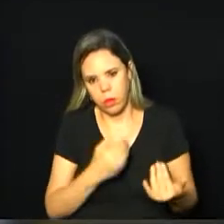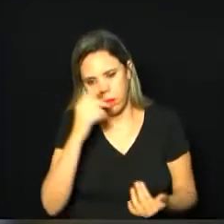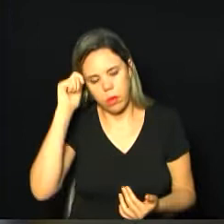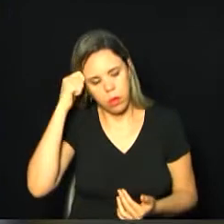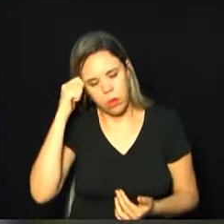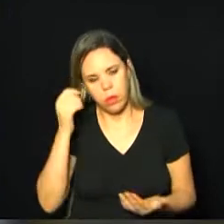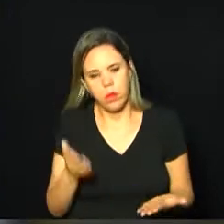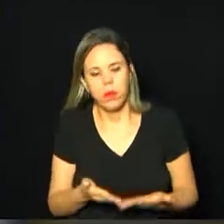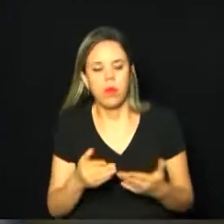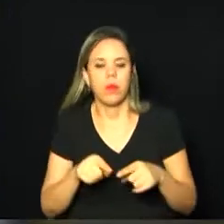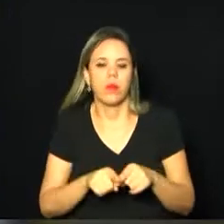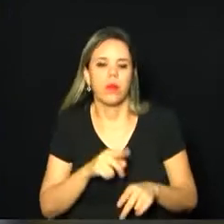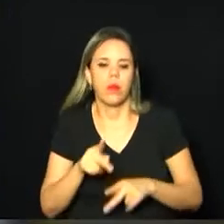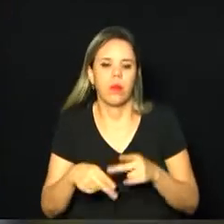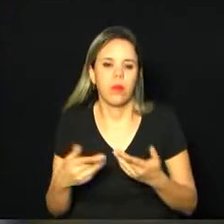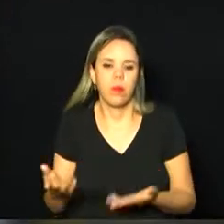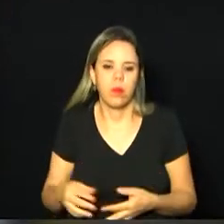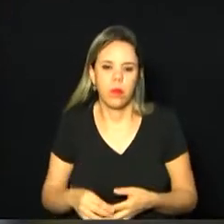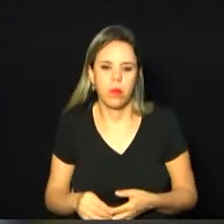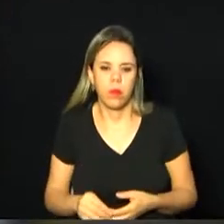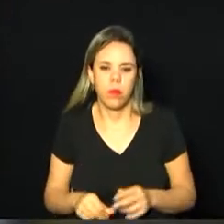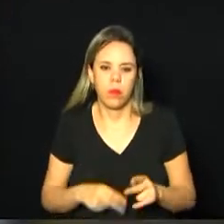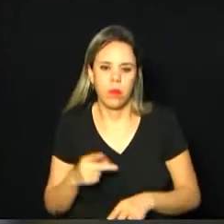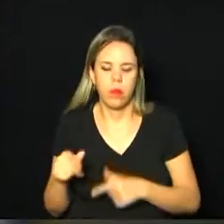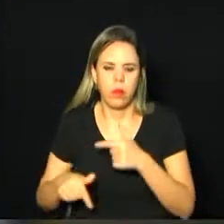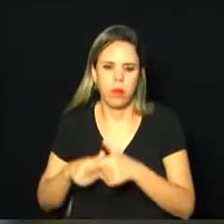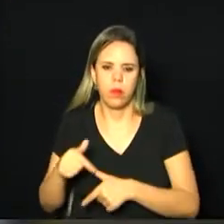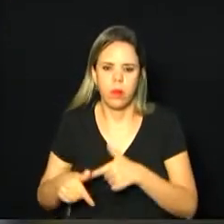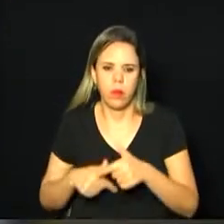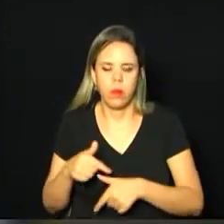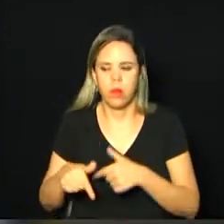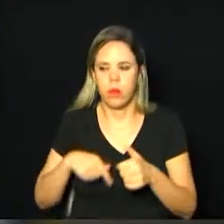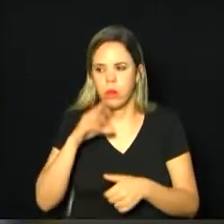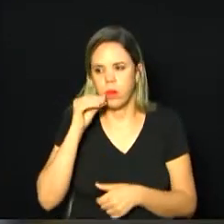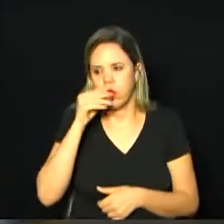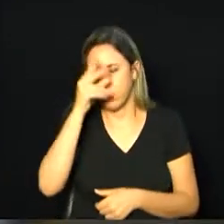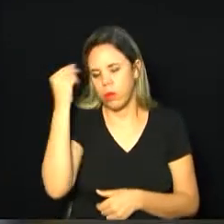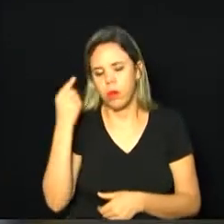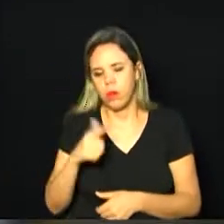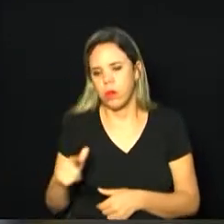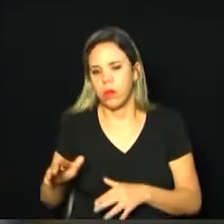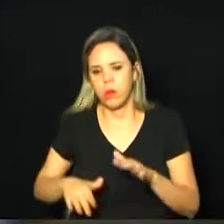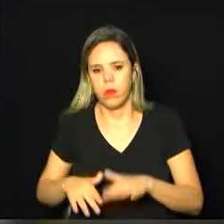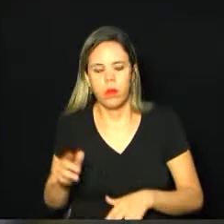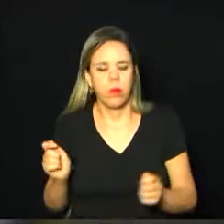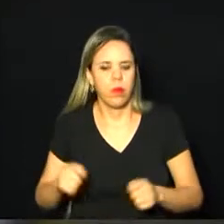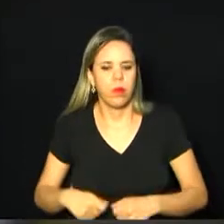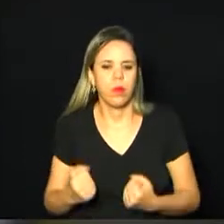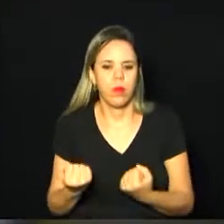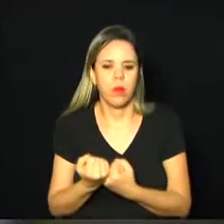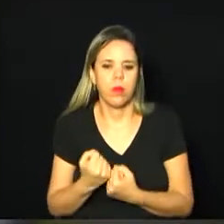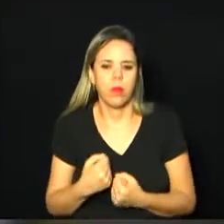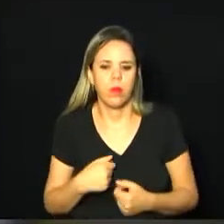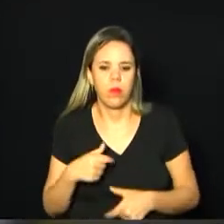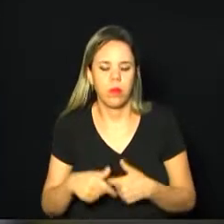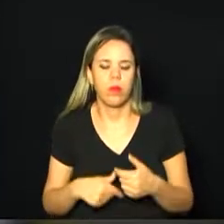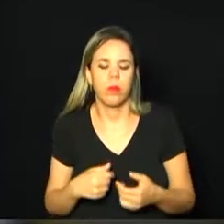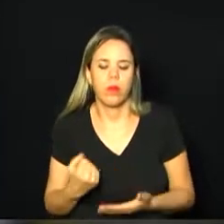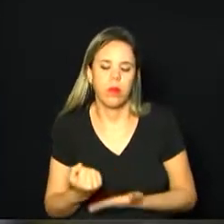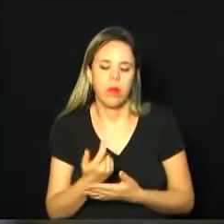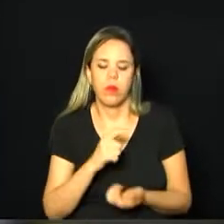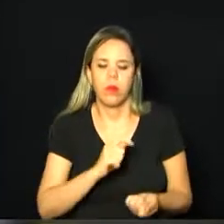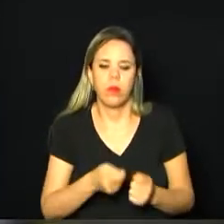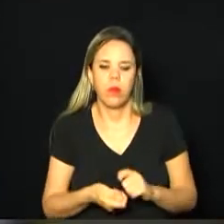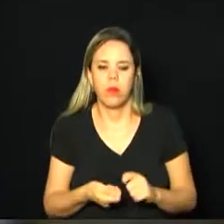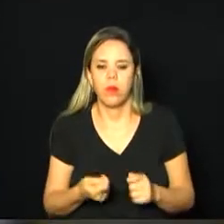negros e periféricos mas também aqueles que são trabalhadores do serviço público que não tem muitas vezes uma condição é de trabalho